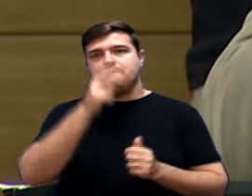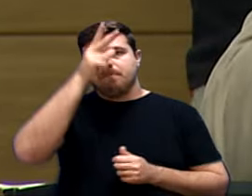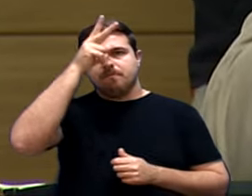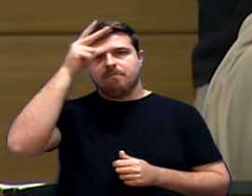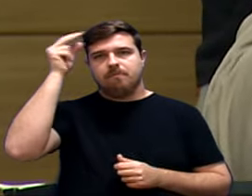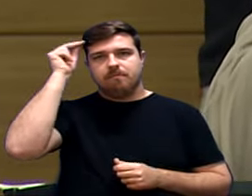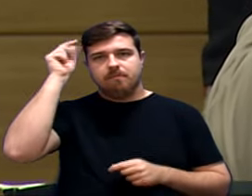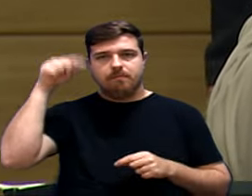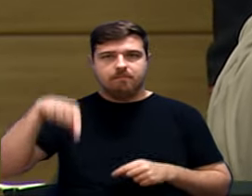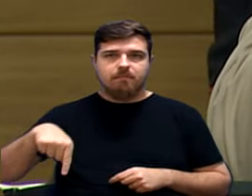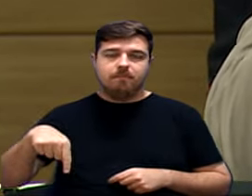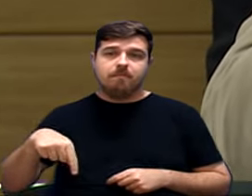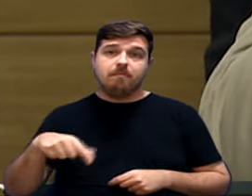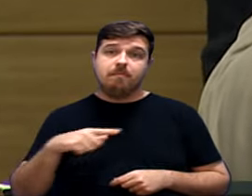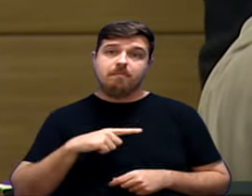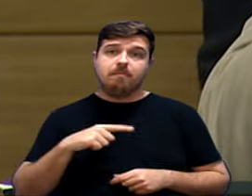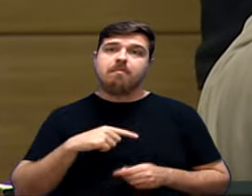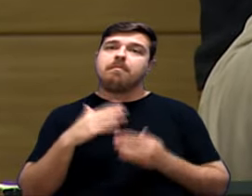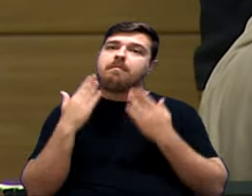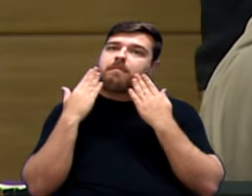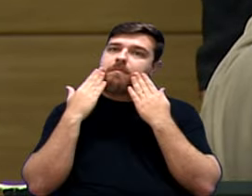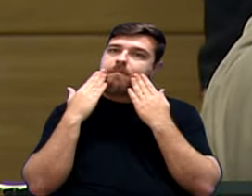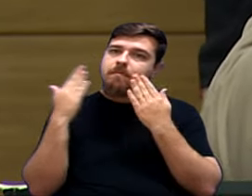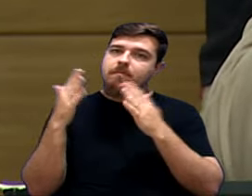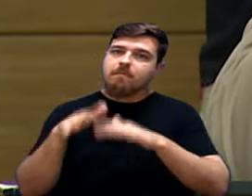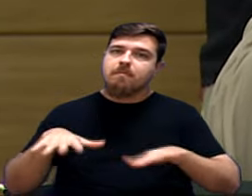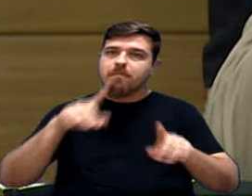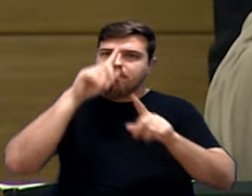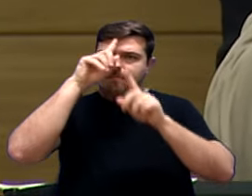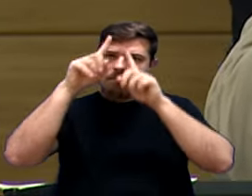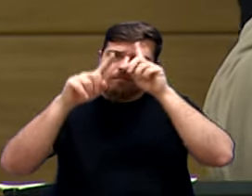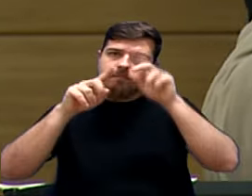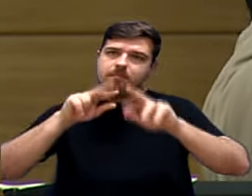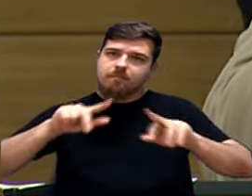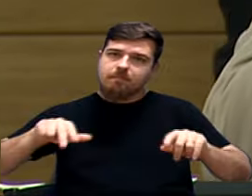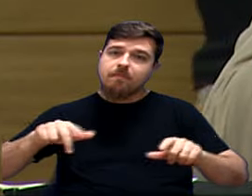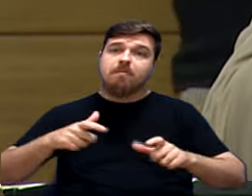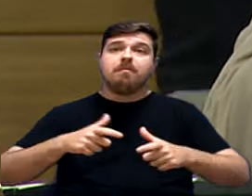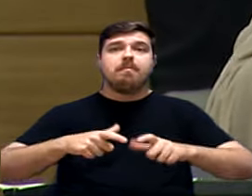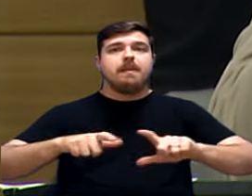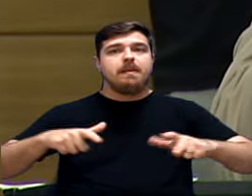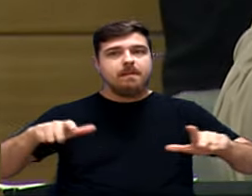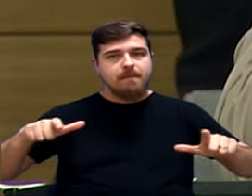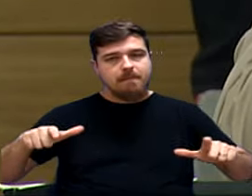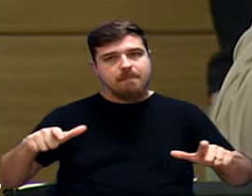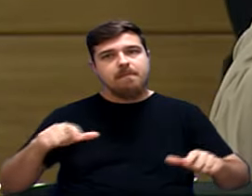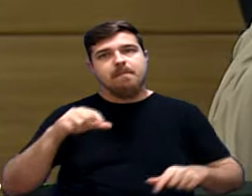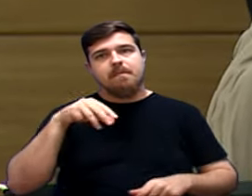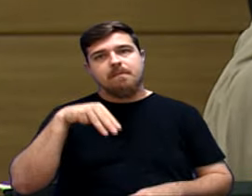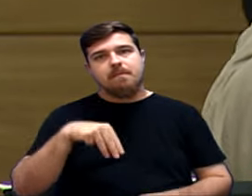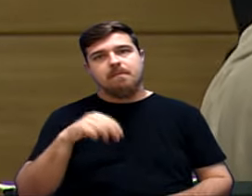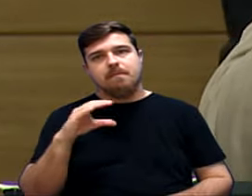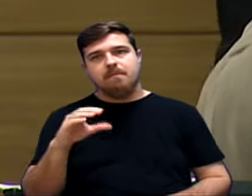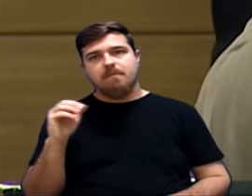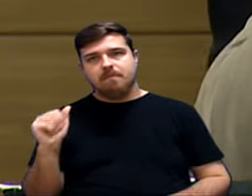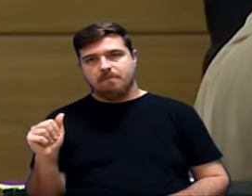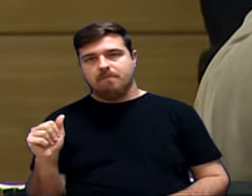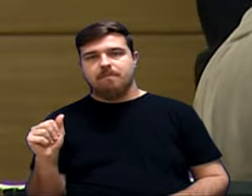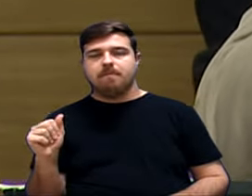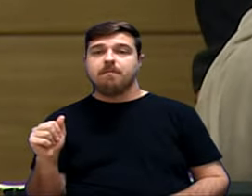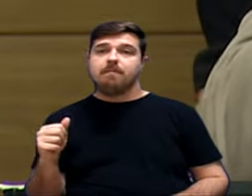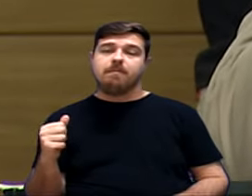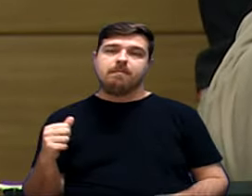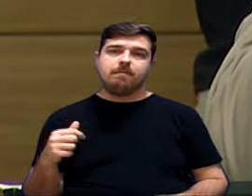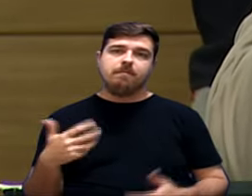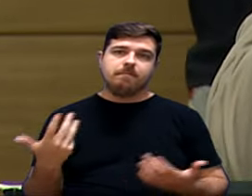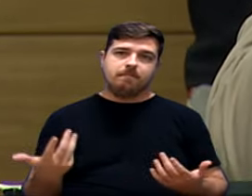agora tá apresentando essa proposta de ampliação da macrozona